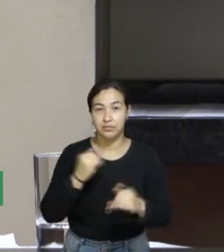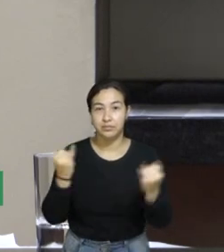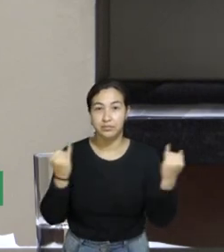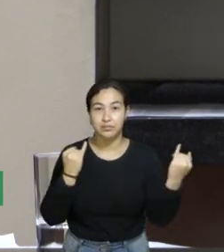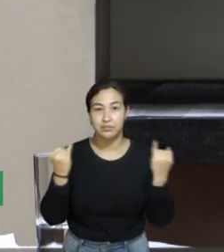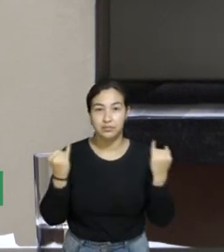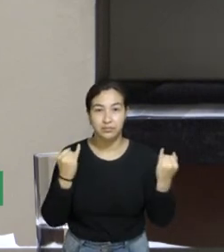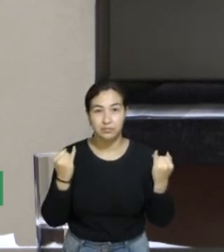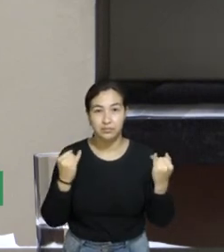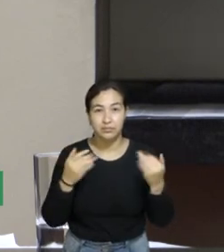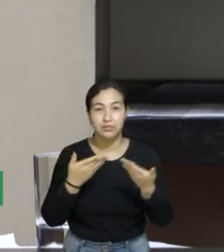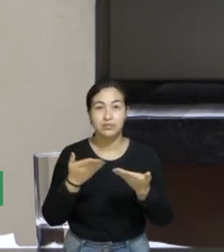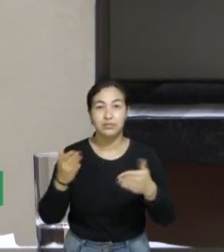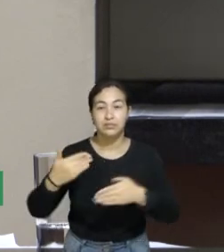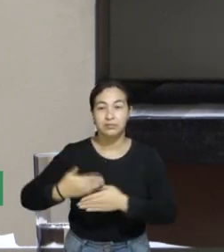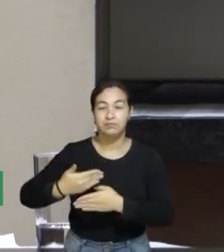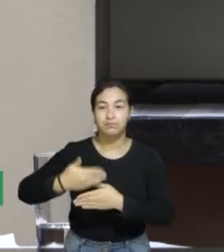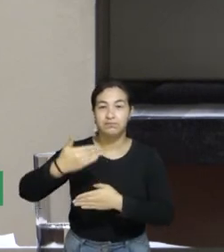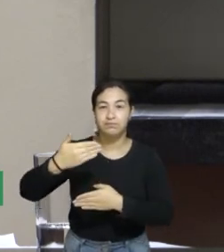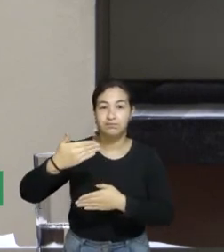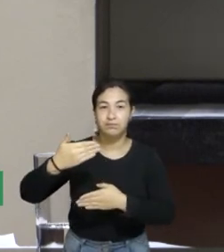acerca das comportas de madeira